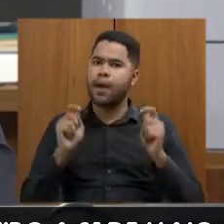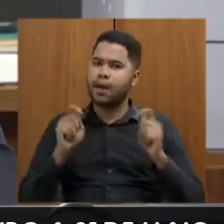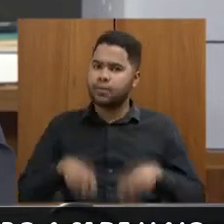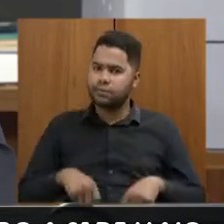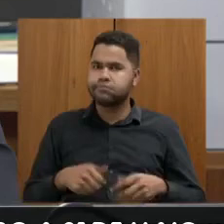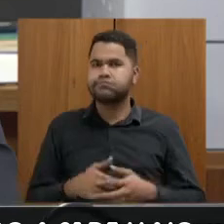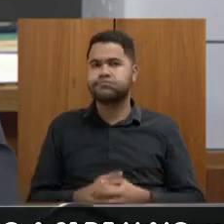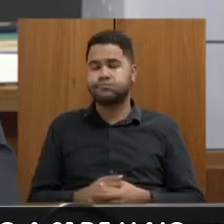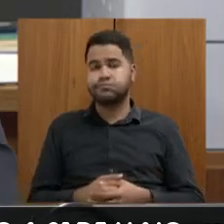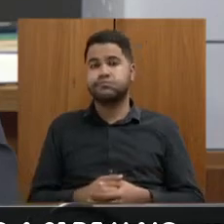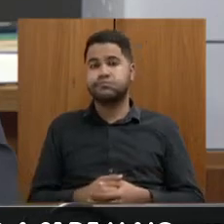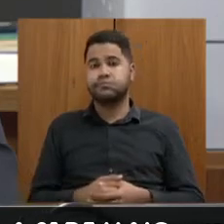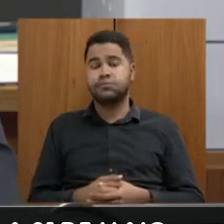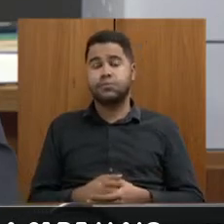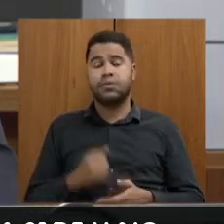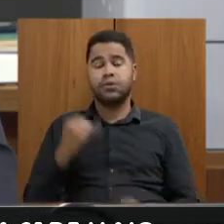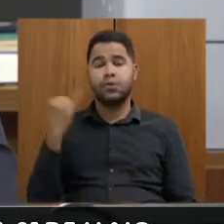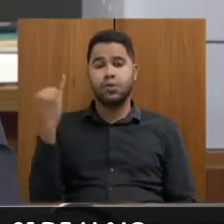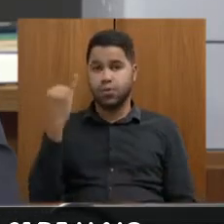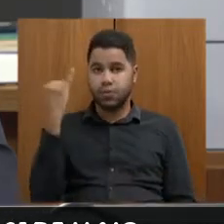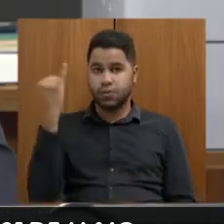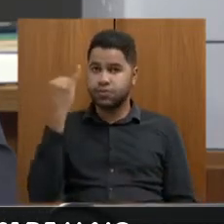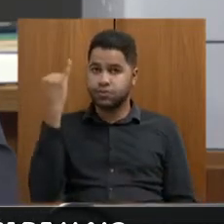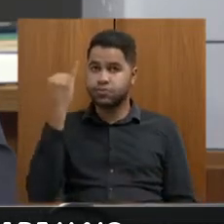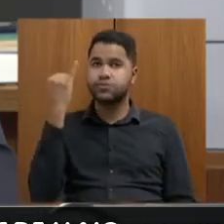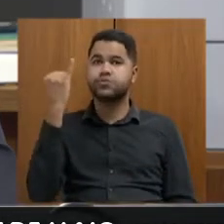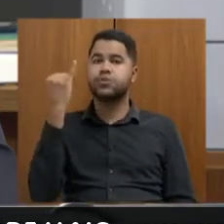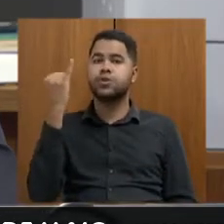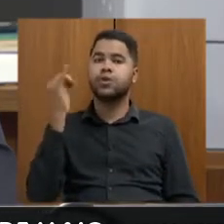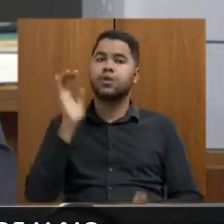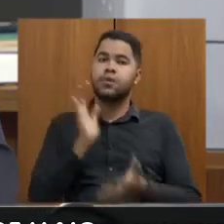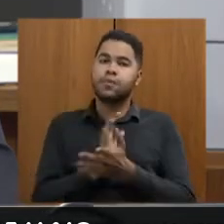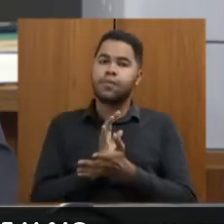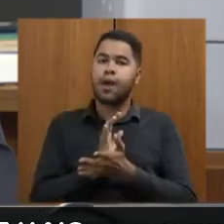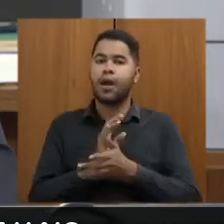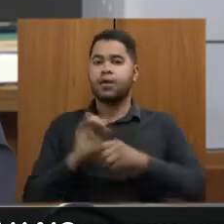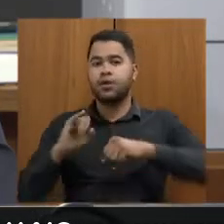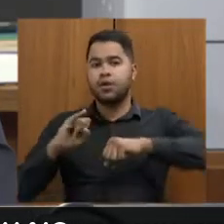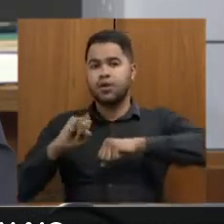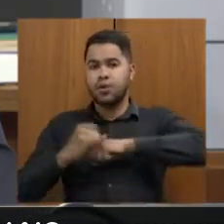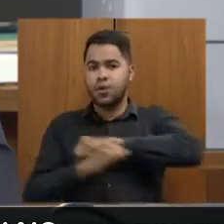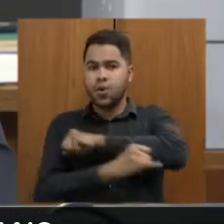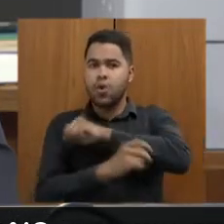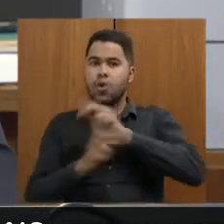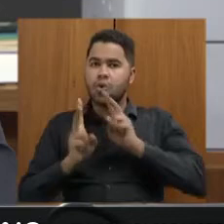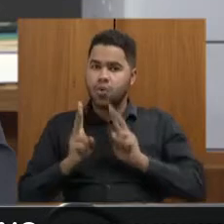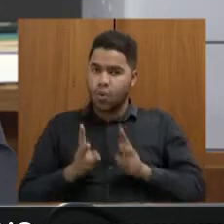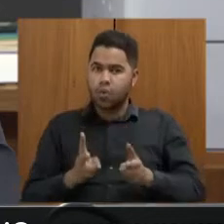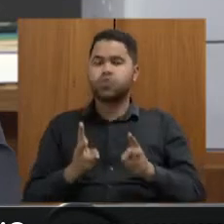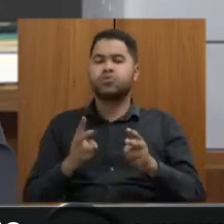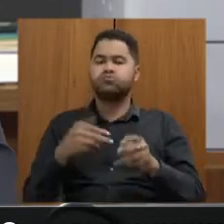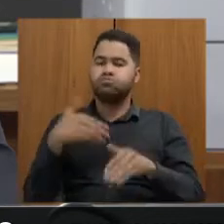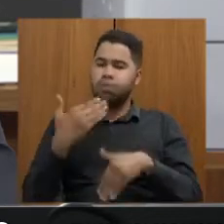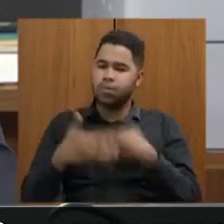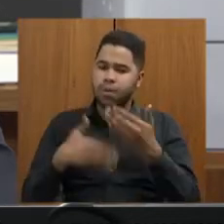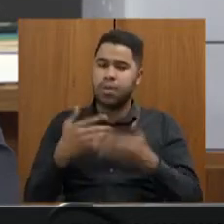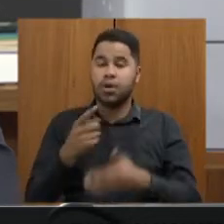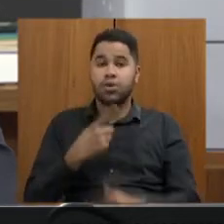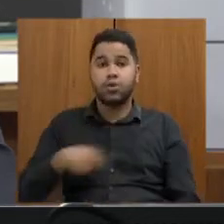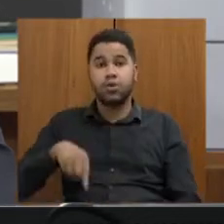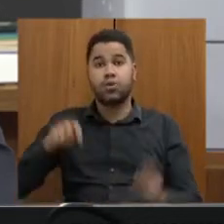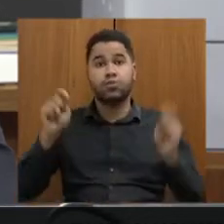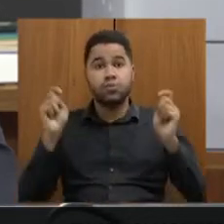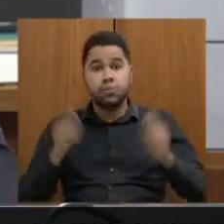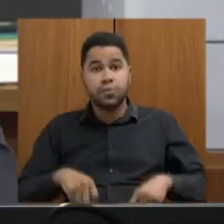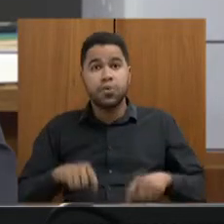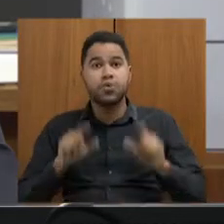né é importante que essa parte de infraestrutura continue sendo bem conduzida e que nós